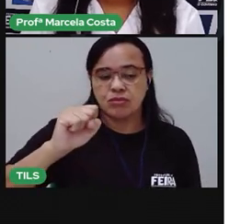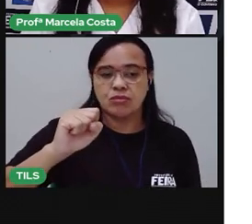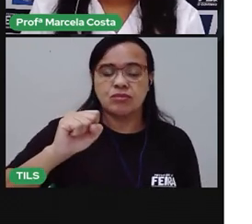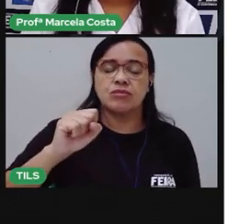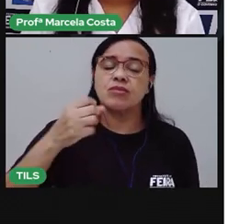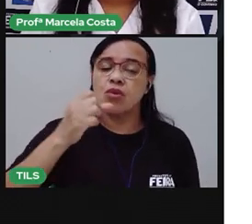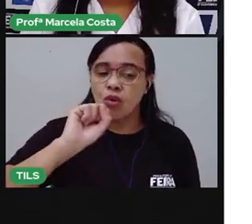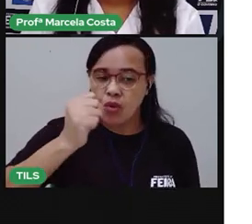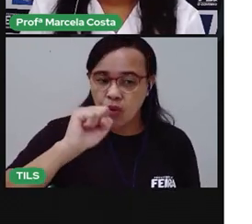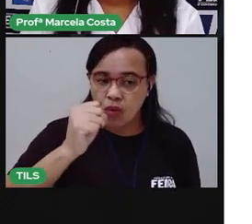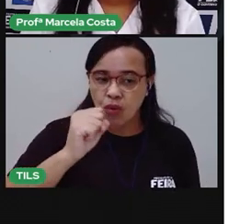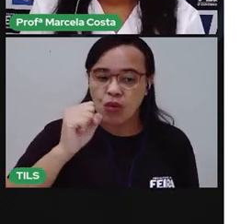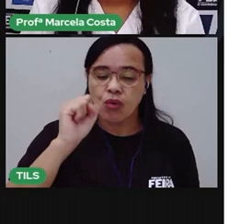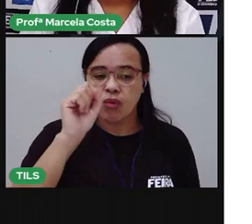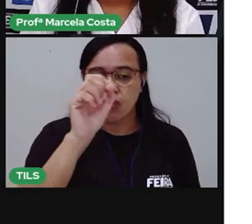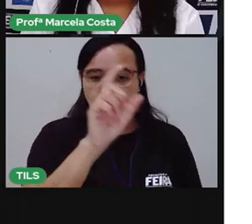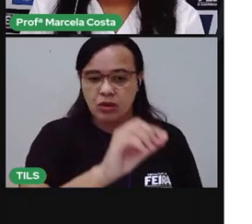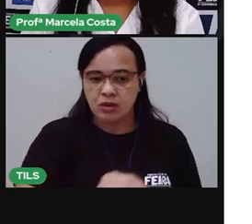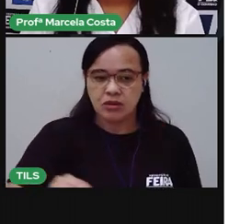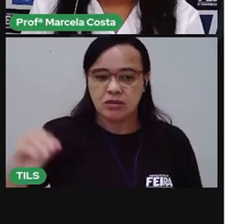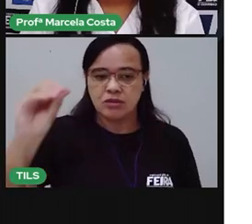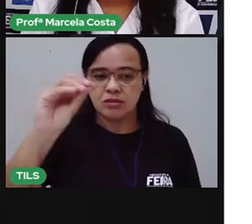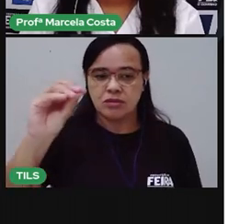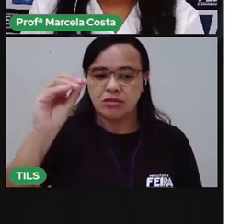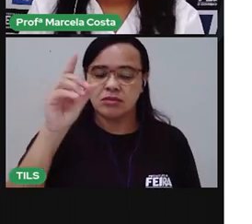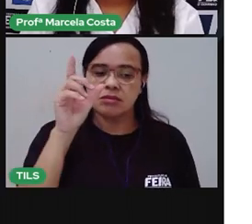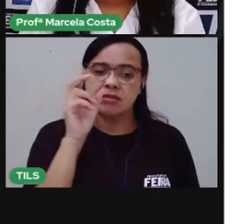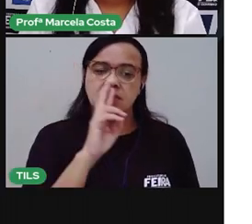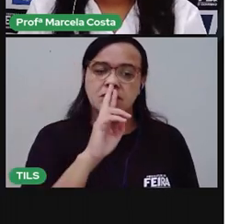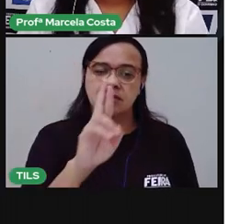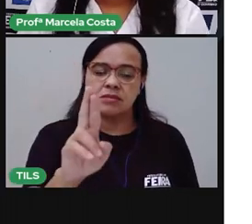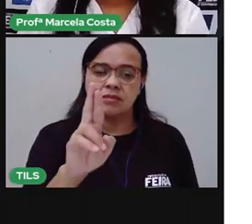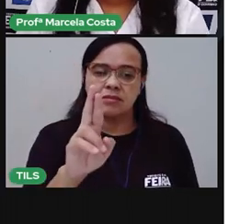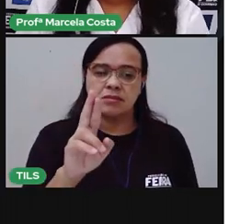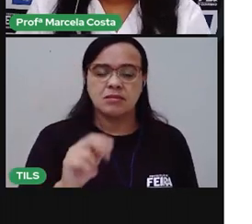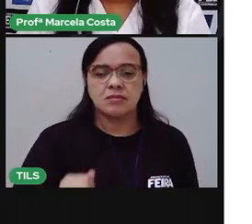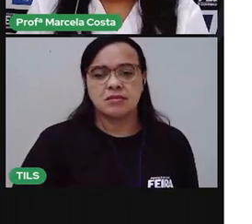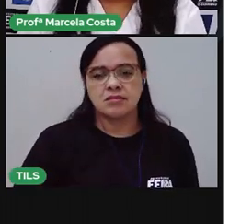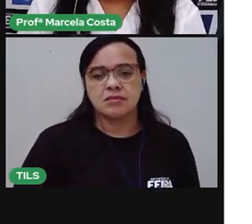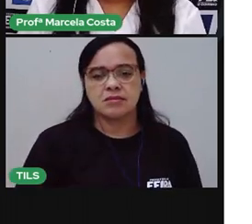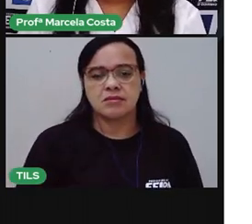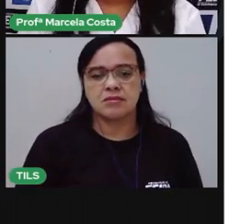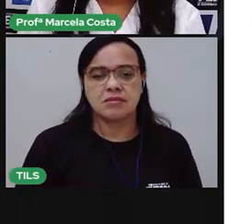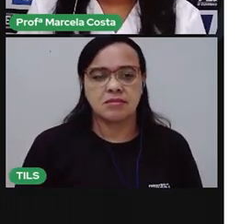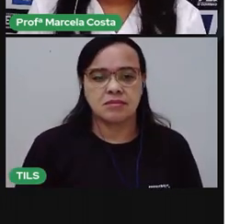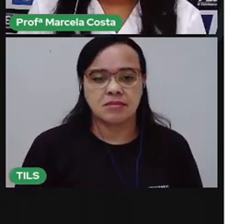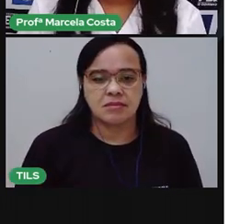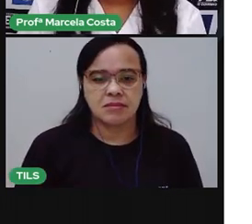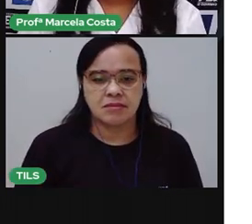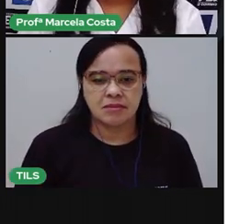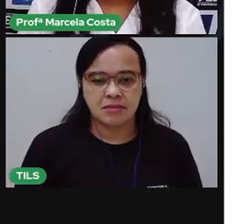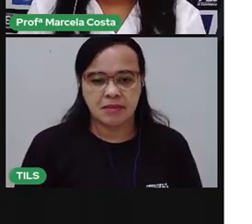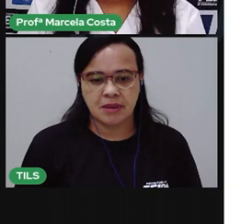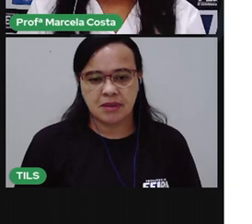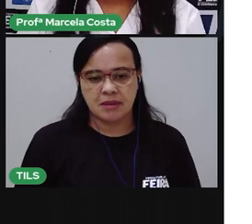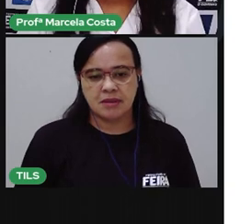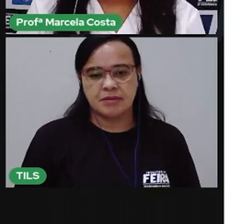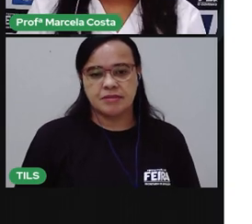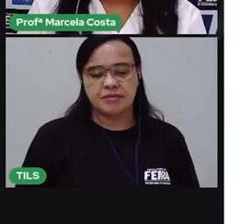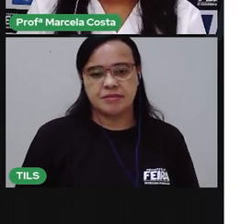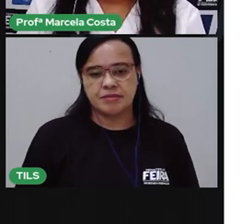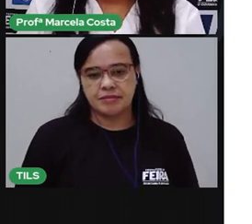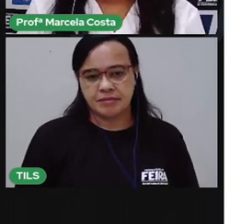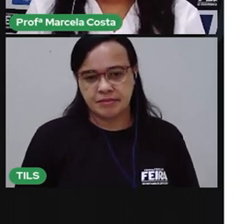oito letras coloca nessa última coluna aqui e agora só temos algumas